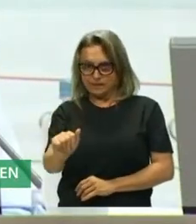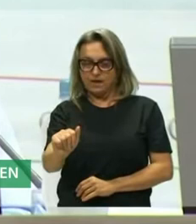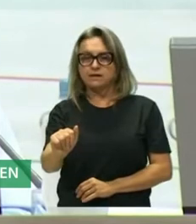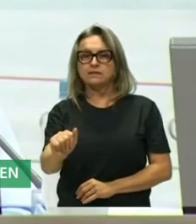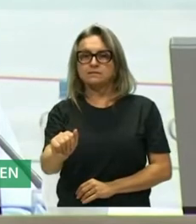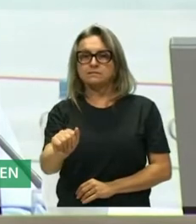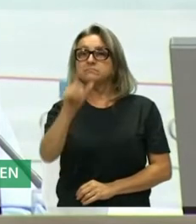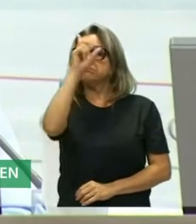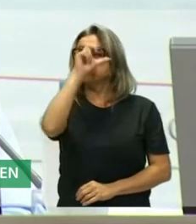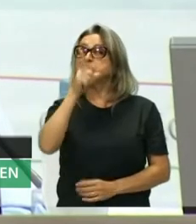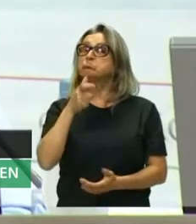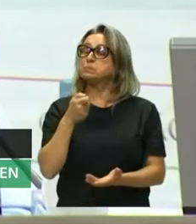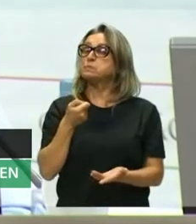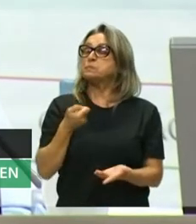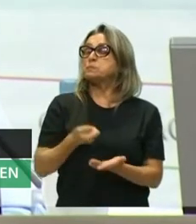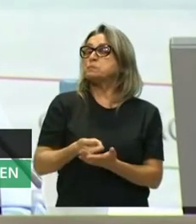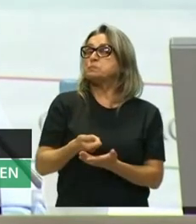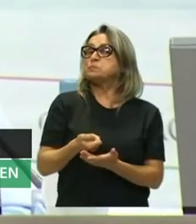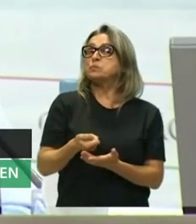do vereador Rubens,